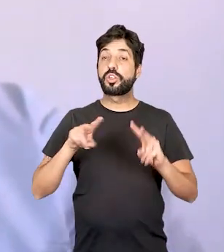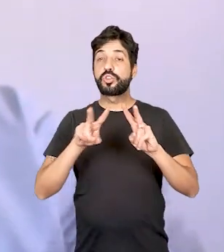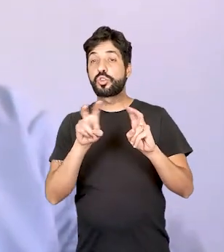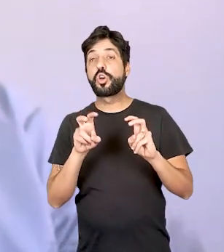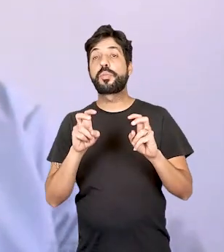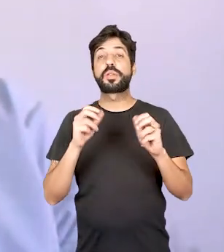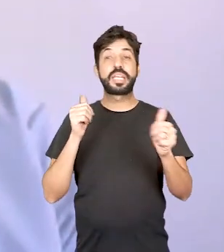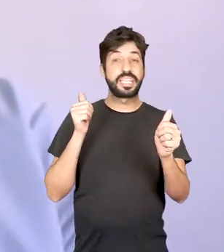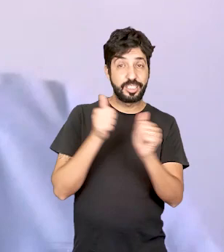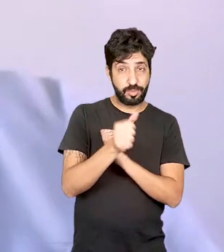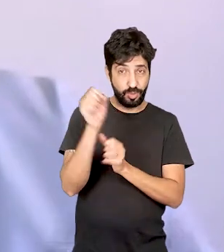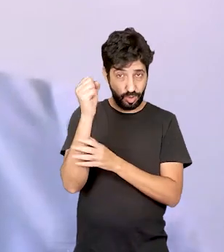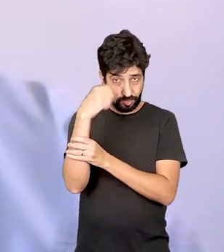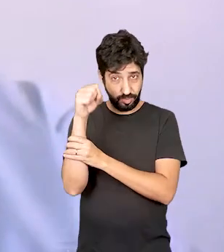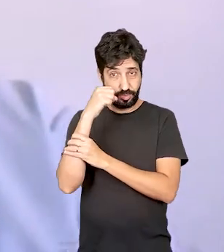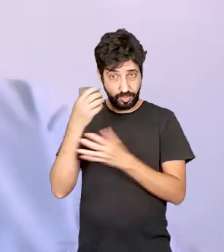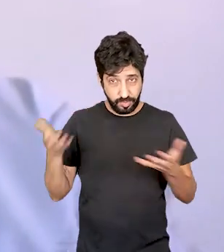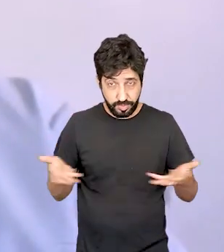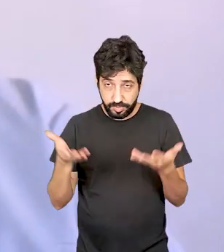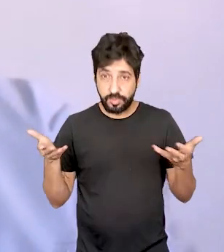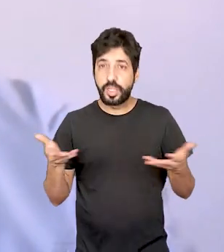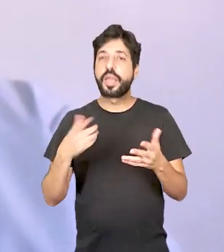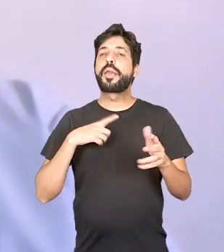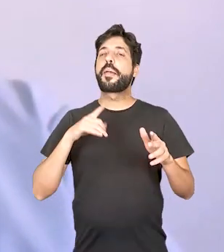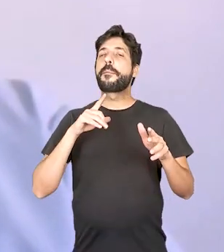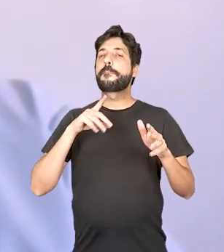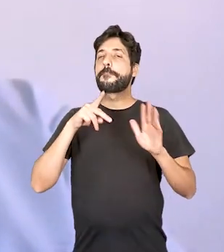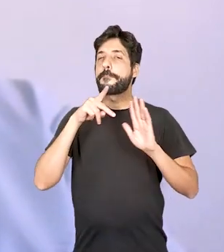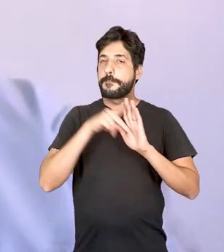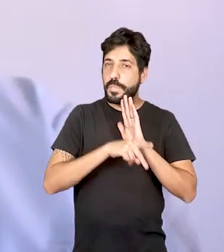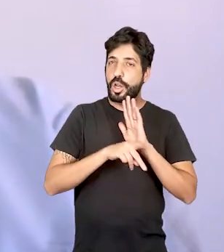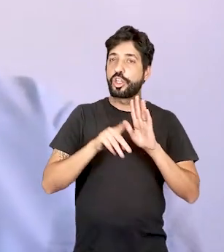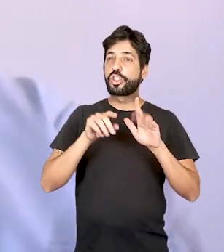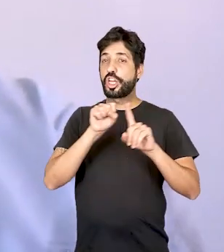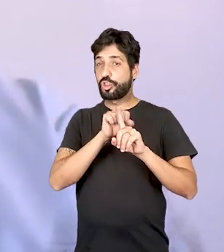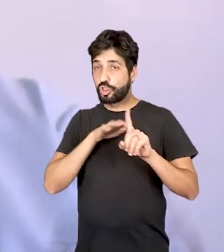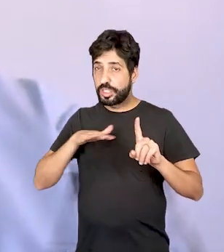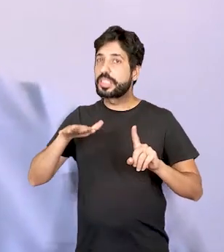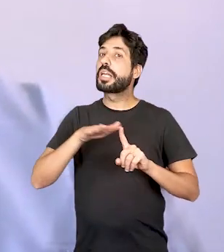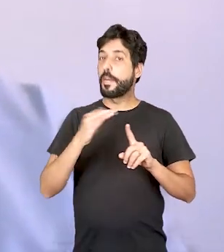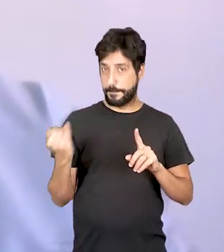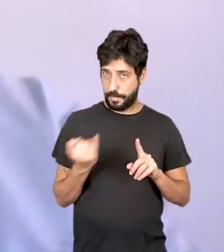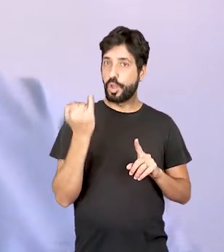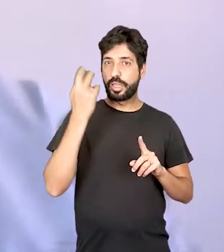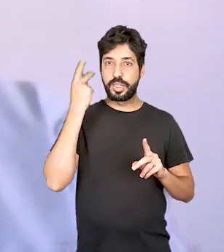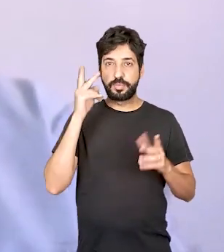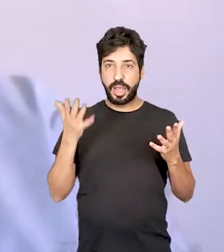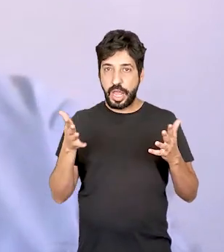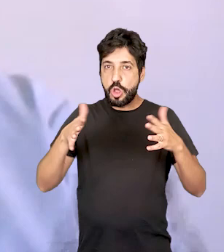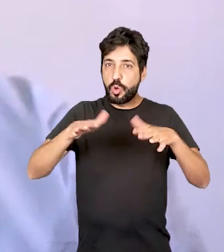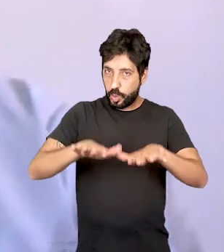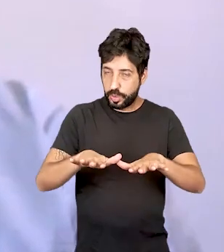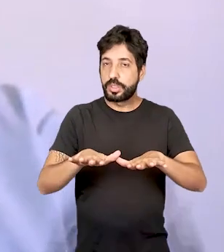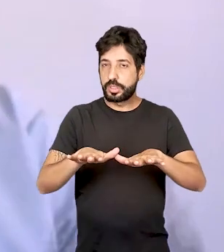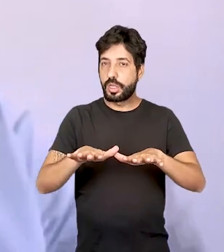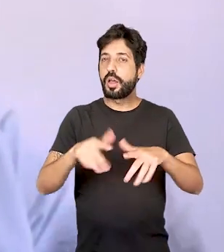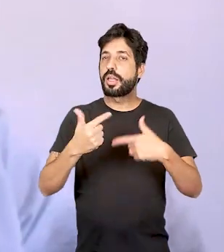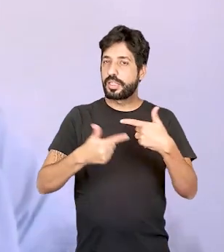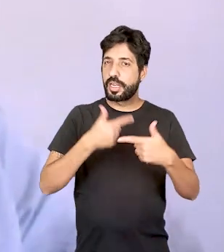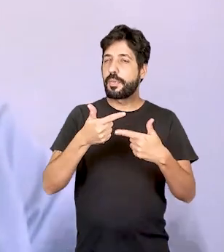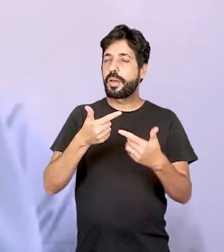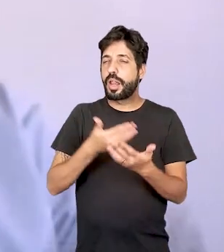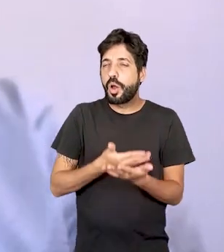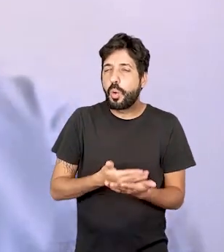dos esportes de reabilitação, temos outros projetos sociais também que têm um papel fundamental na questão da inclusão e também trabalhar